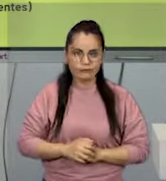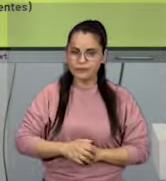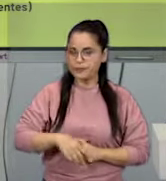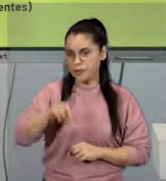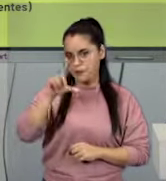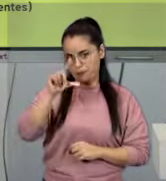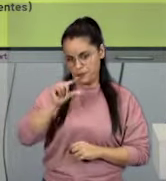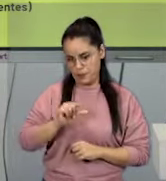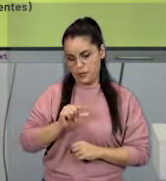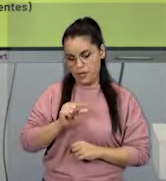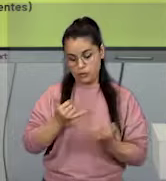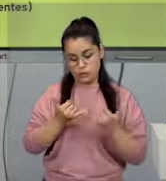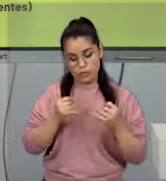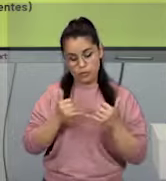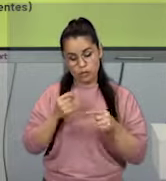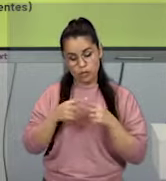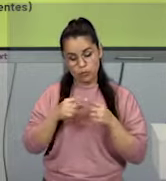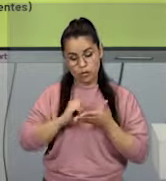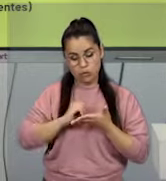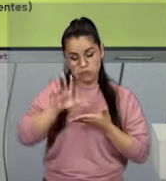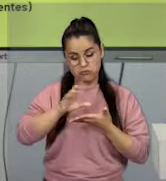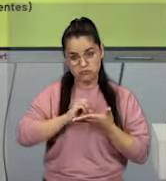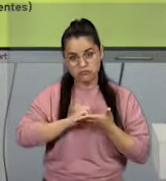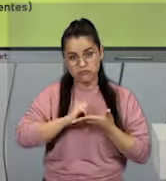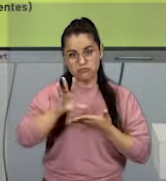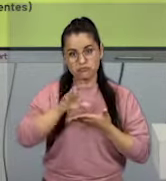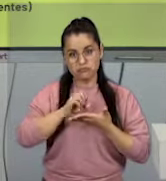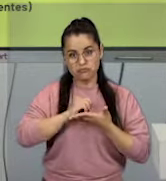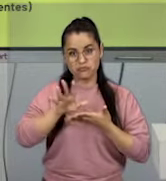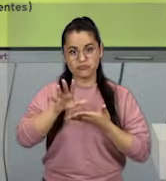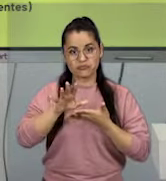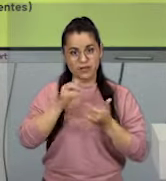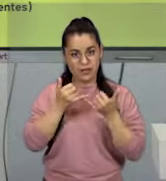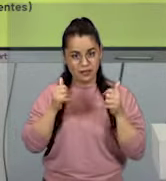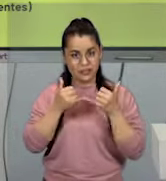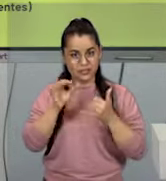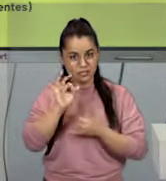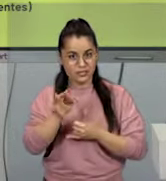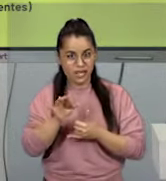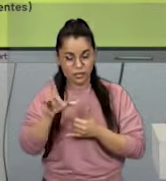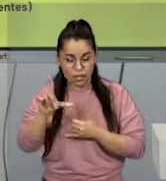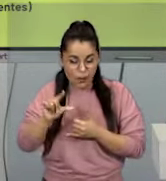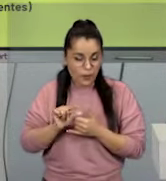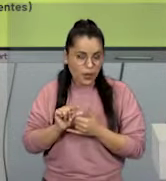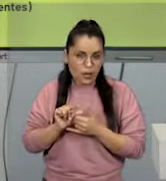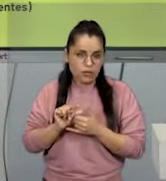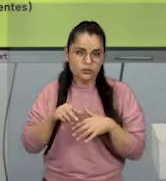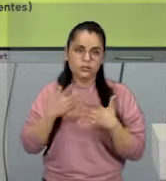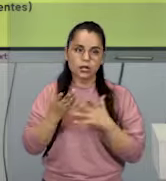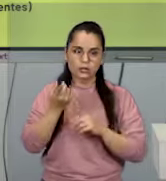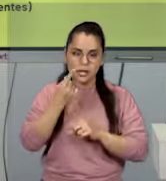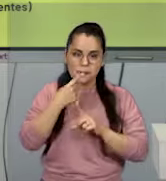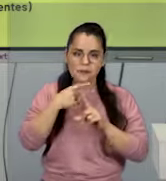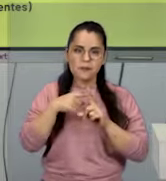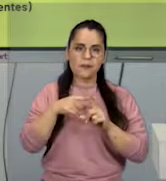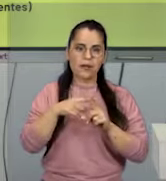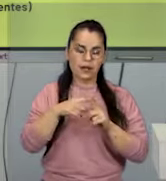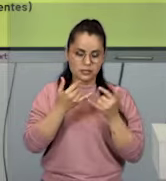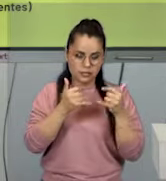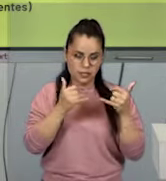energia do que eu me a gente porque foi liberado energia bom então reagente ele tem mais energia do que o